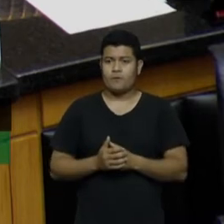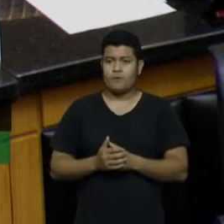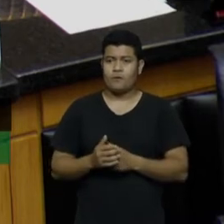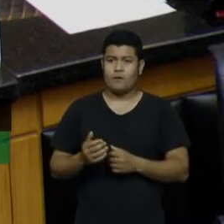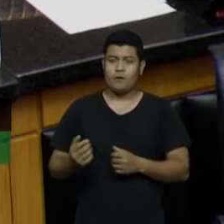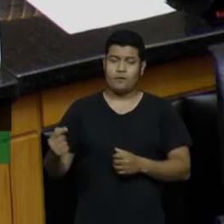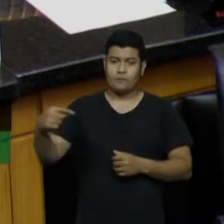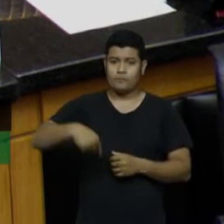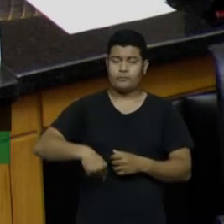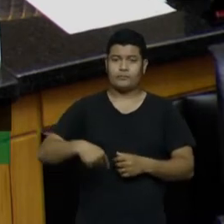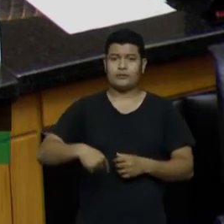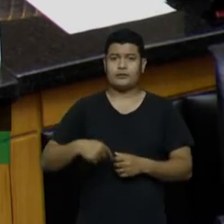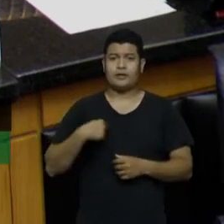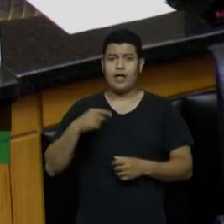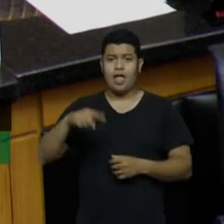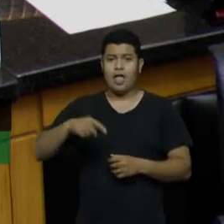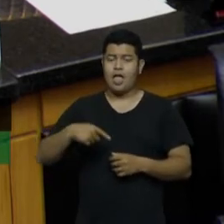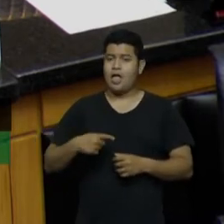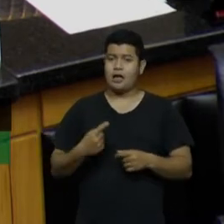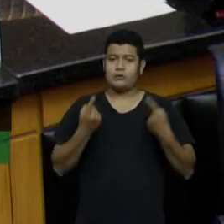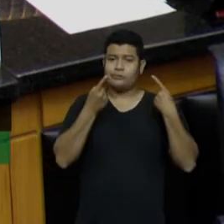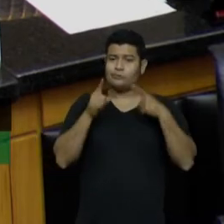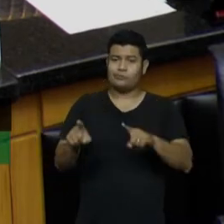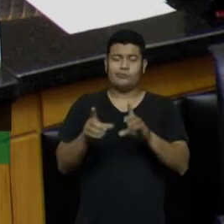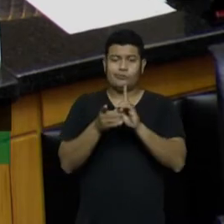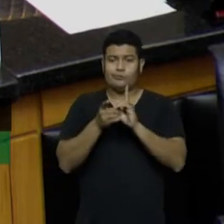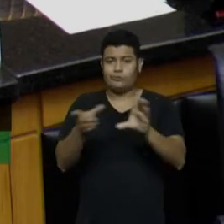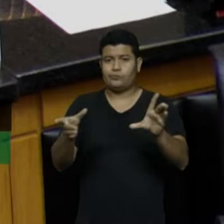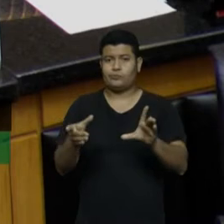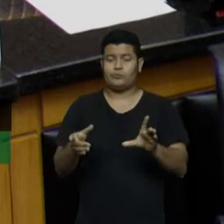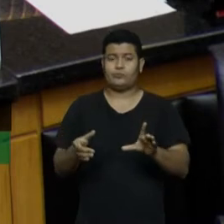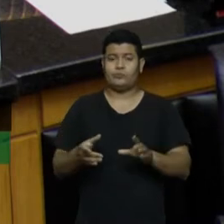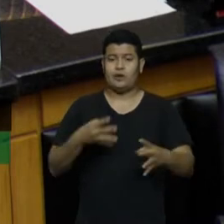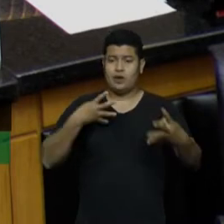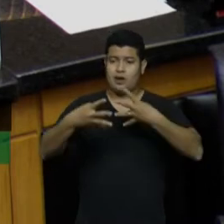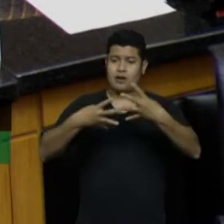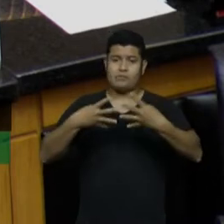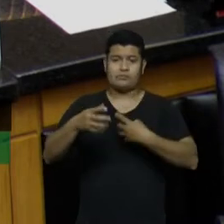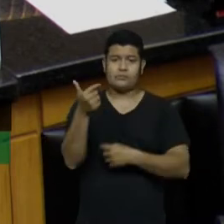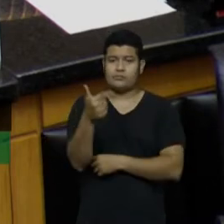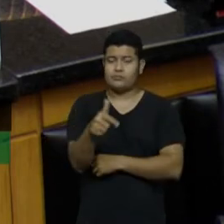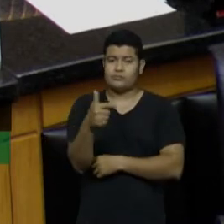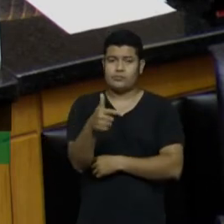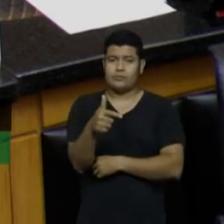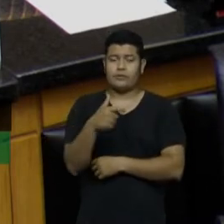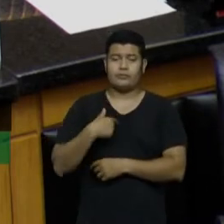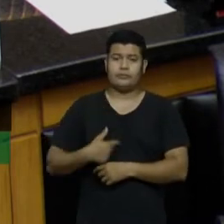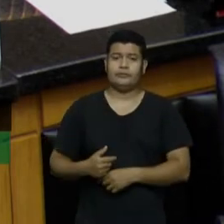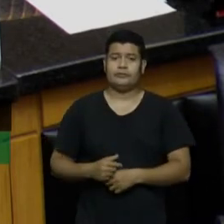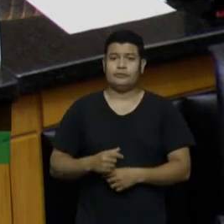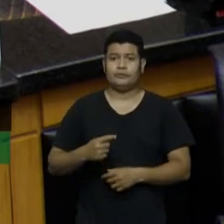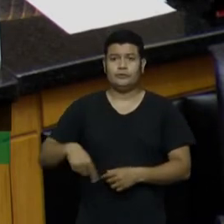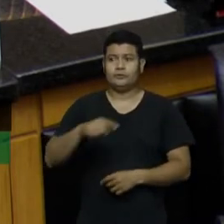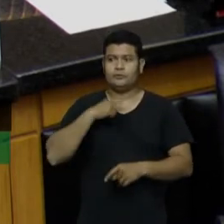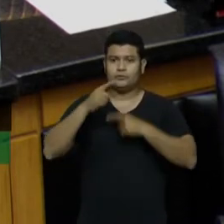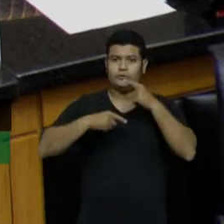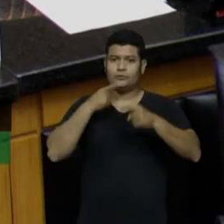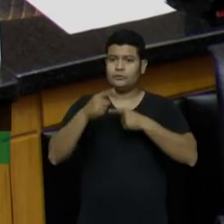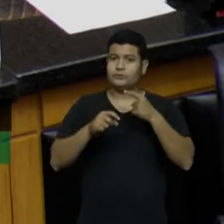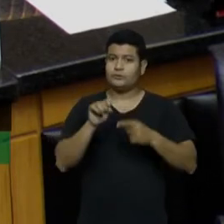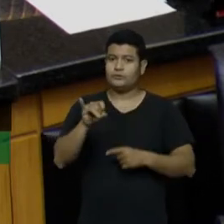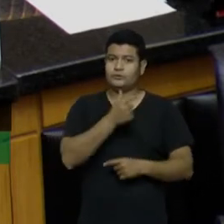é antidemocrático, não é transparente e também nos deixa com aquela dúvida se o governo